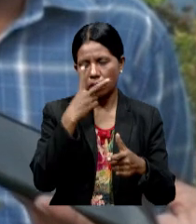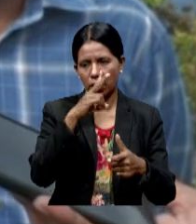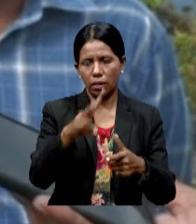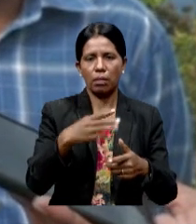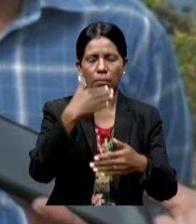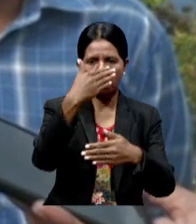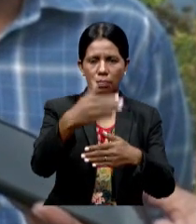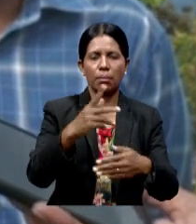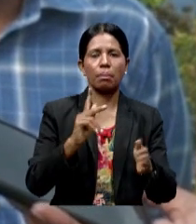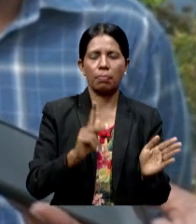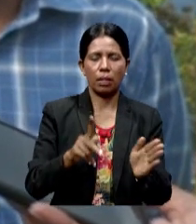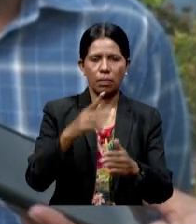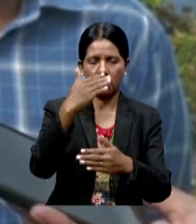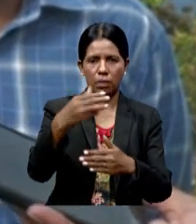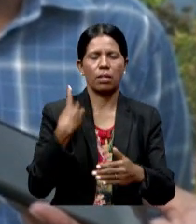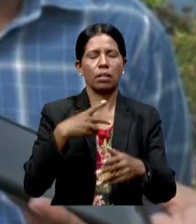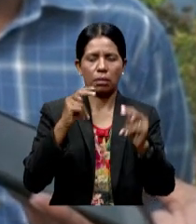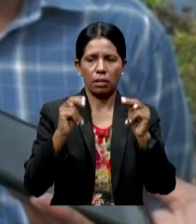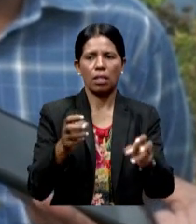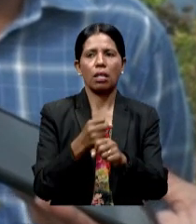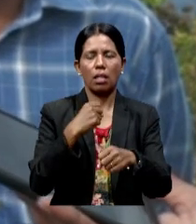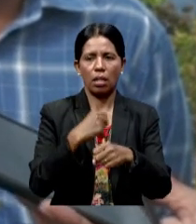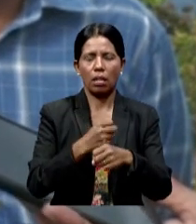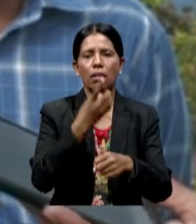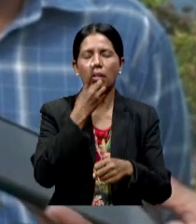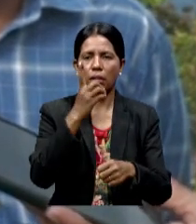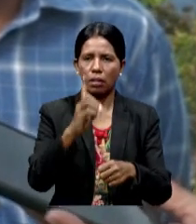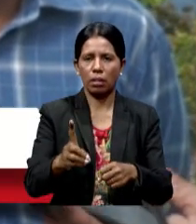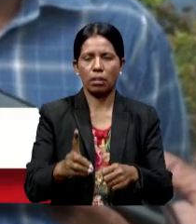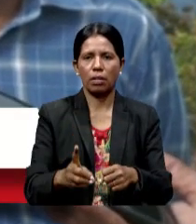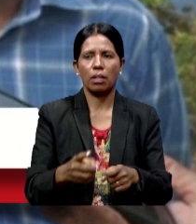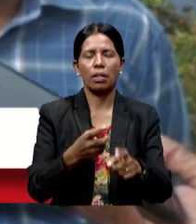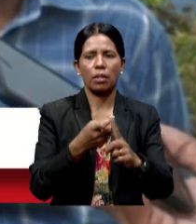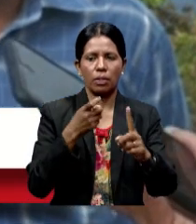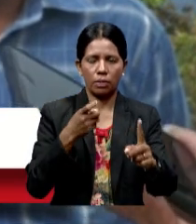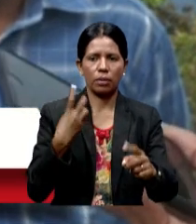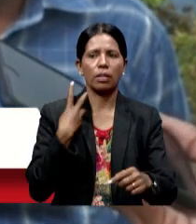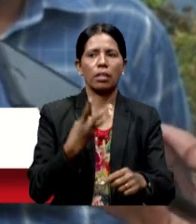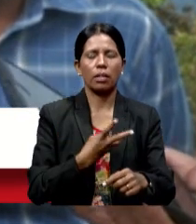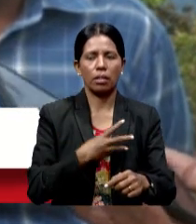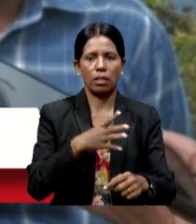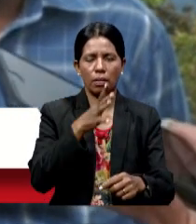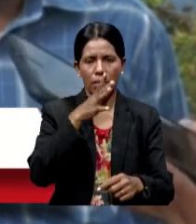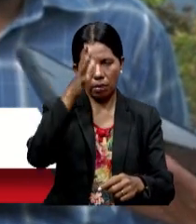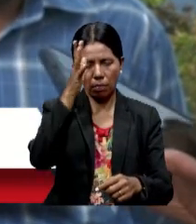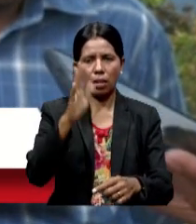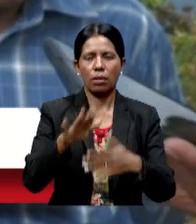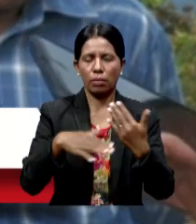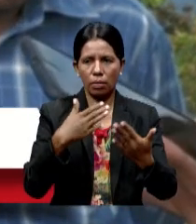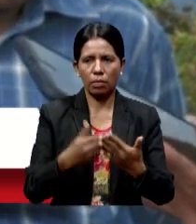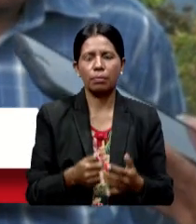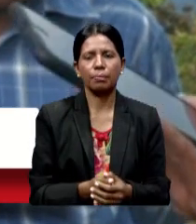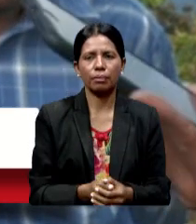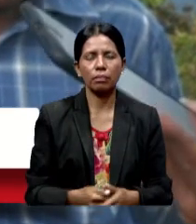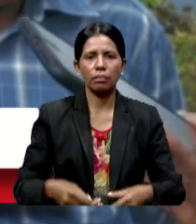oin, ita precisa halo deklarasaun konjuntu boa vontade husi ita ne ina aman, raina insira,